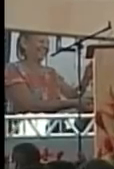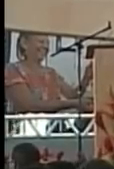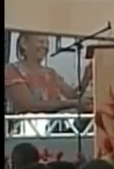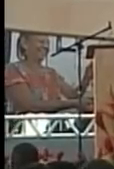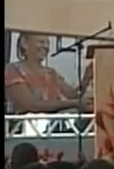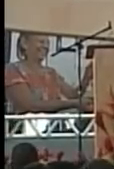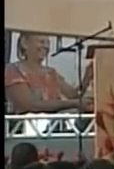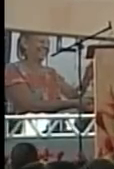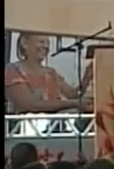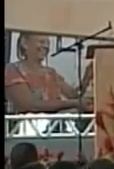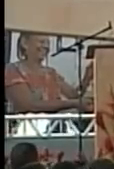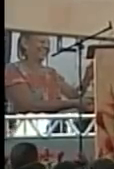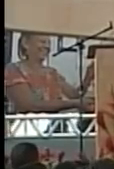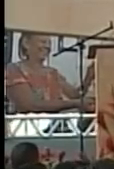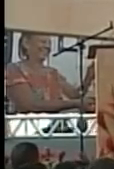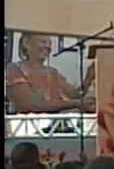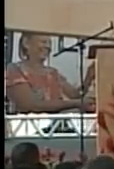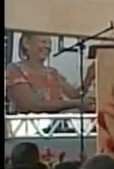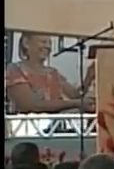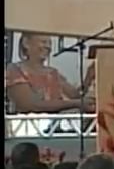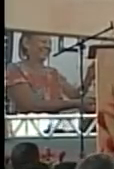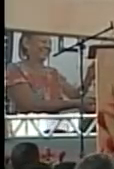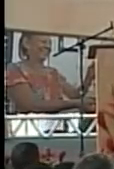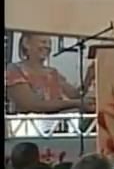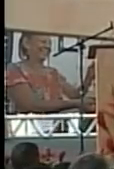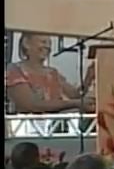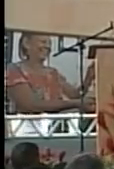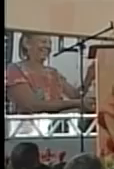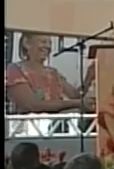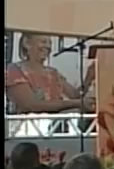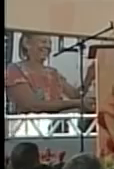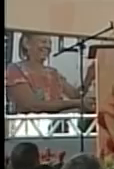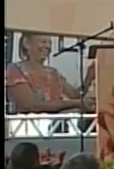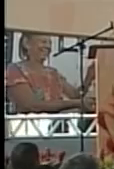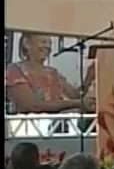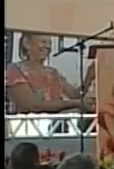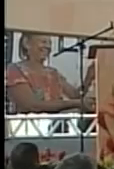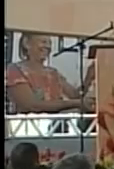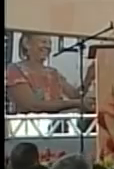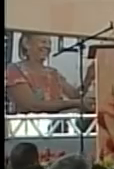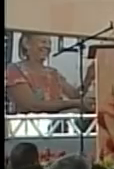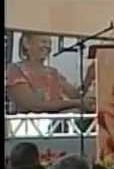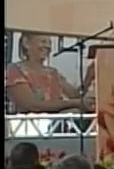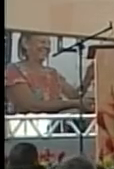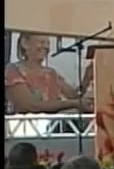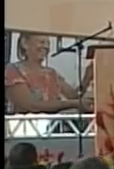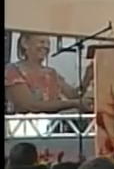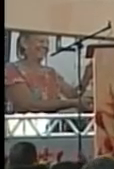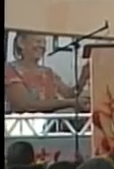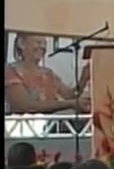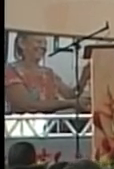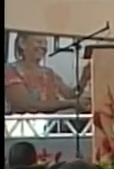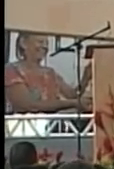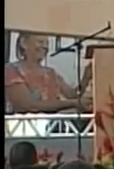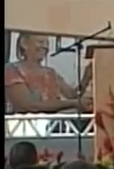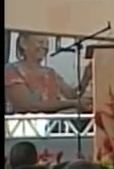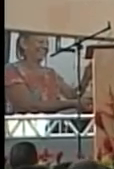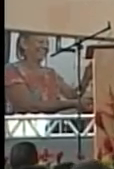Senhoras e senhores, neste momento ouviremos o senhor ministro das Cidades, Mário Negromonte.